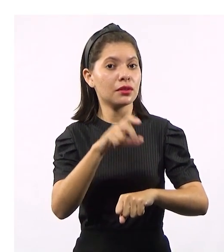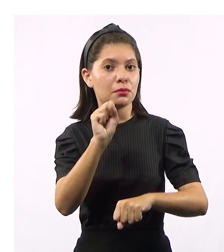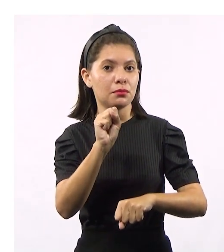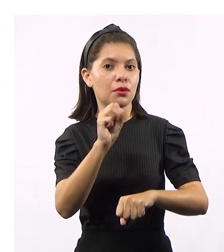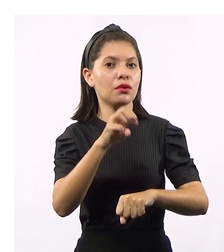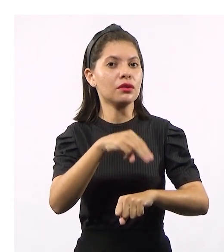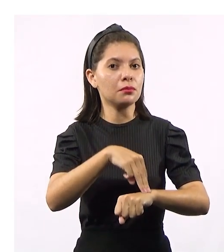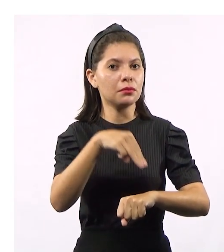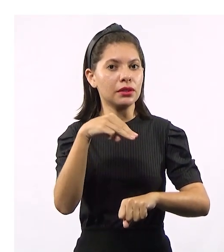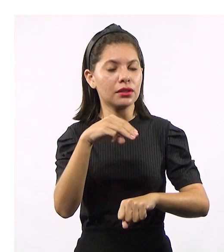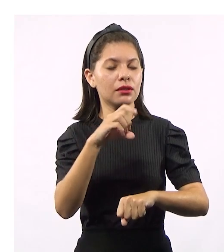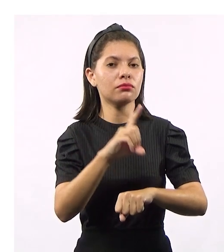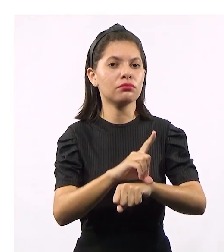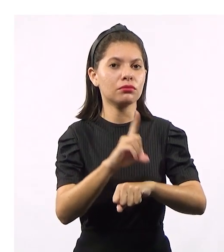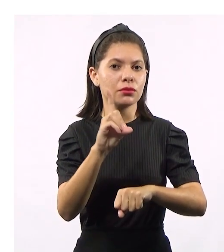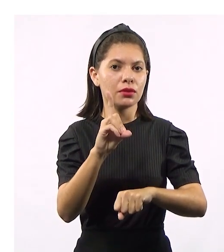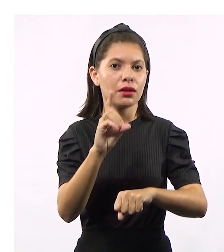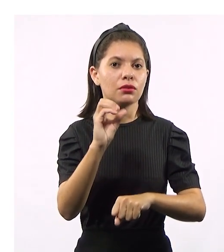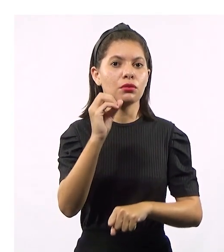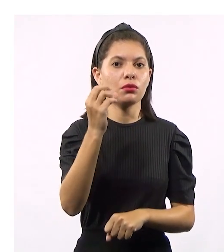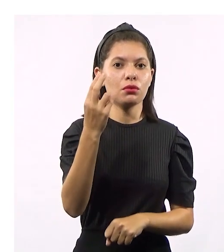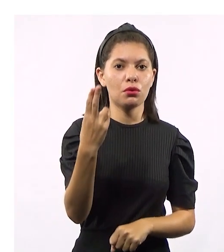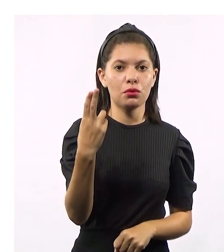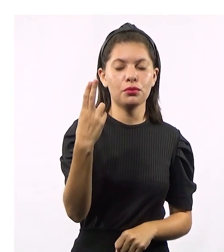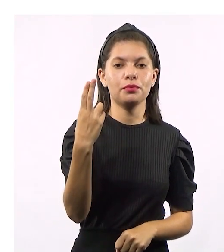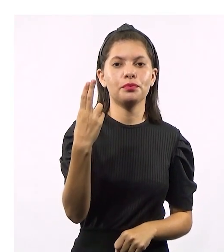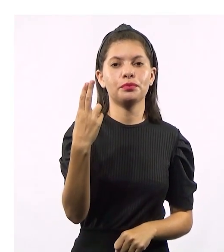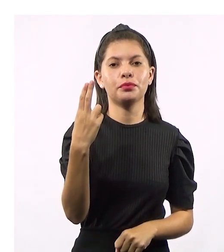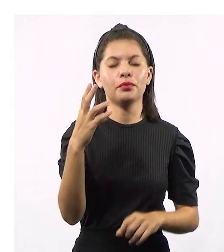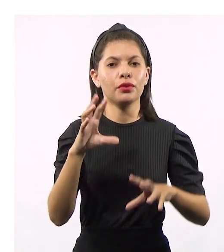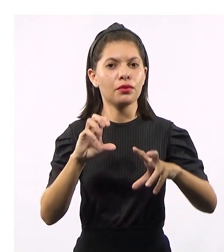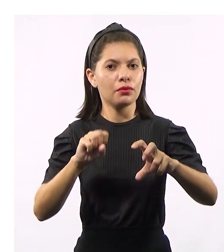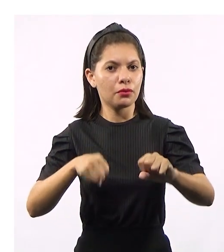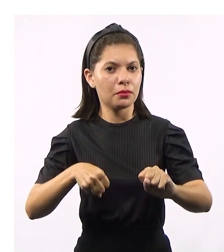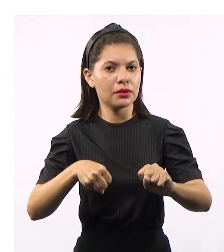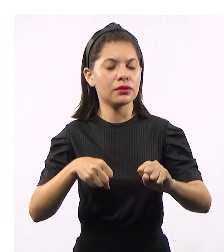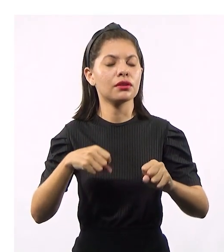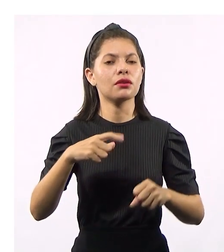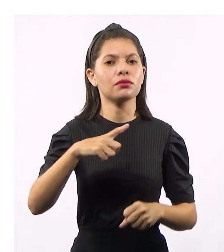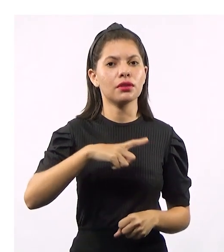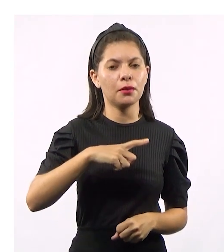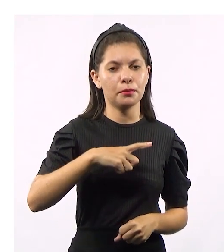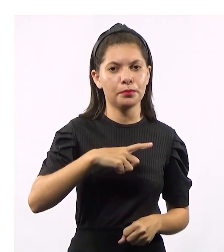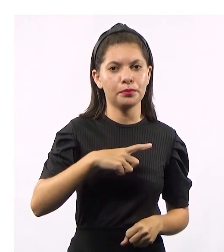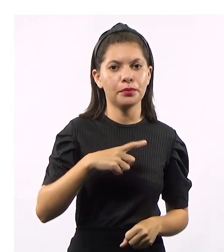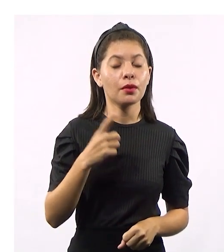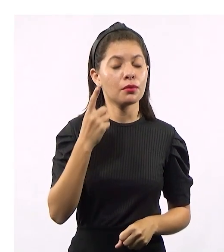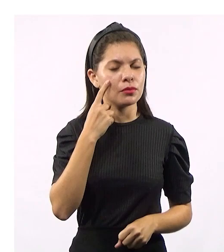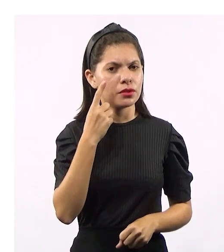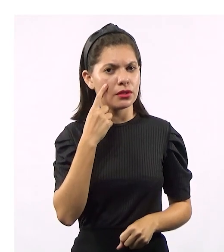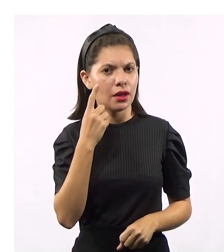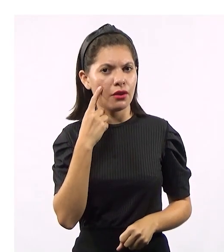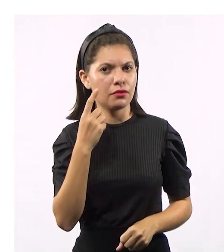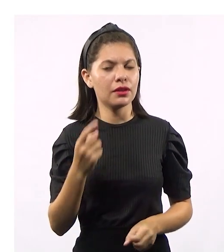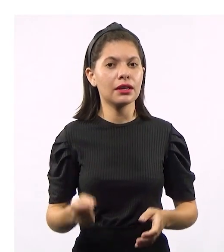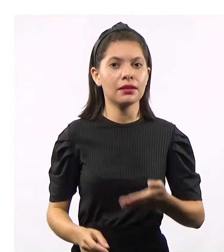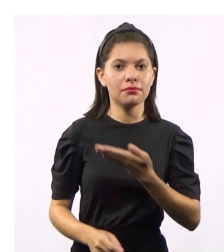pós-graduado, se ele possui mestrado, doutorado ou o nível de formação que ele possui. Observe